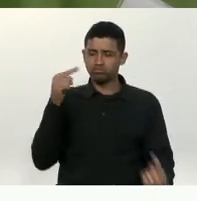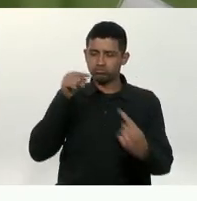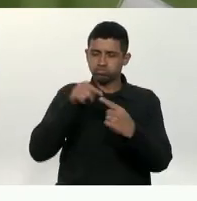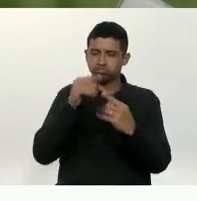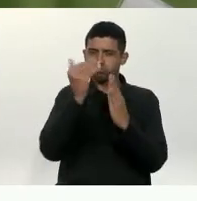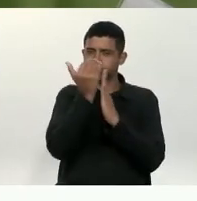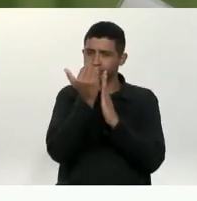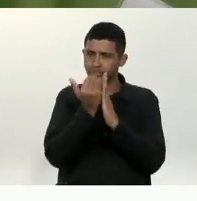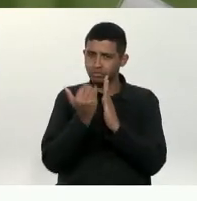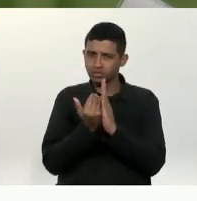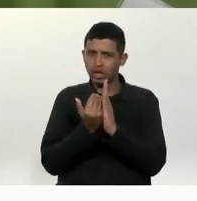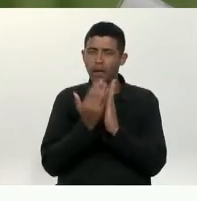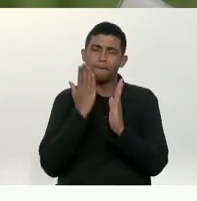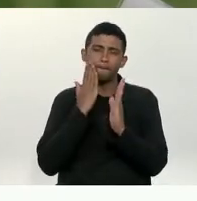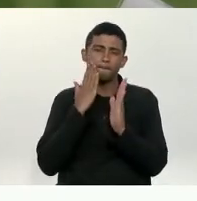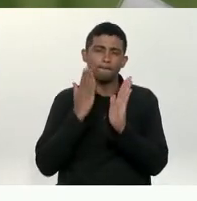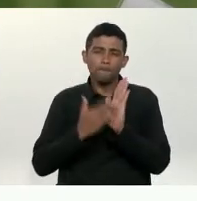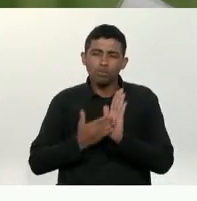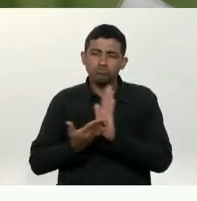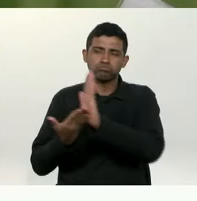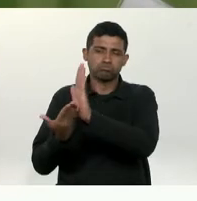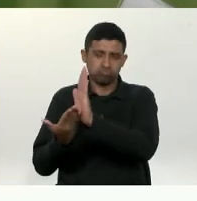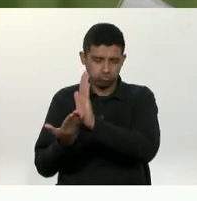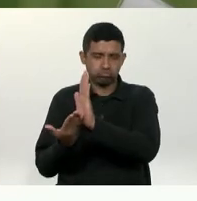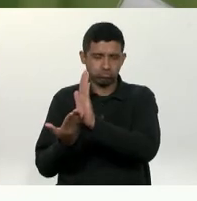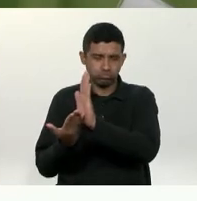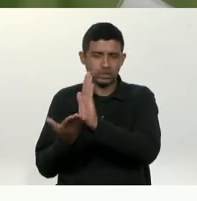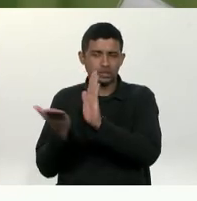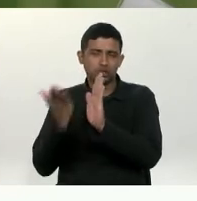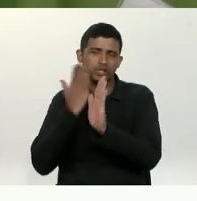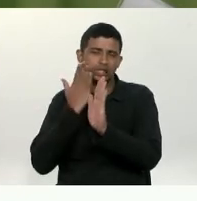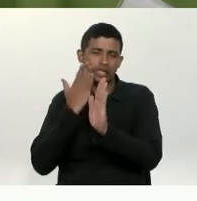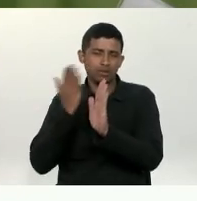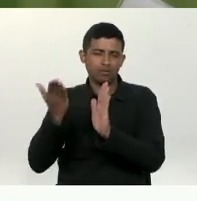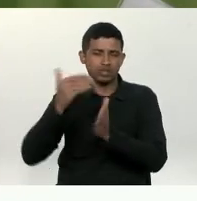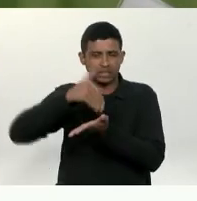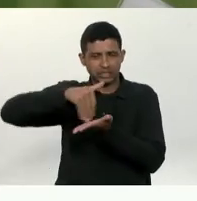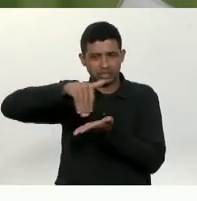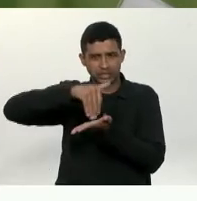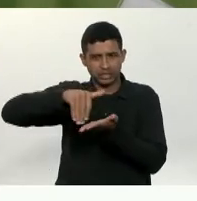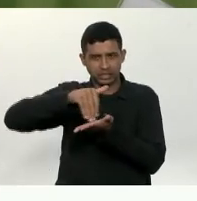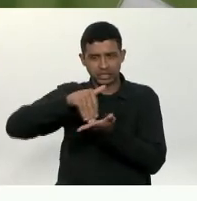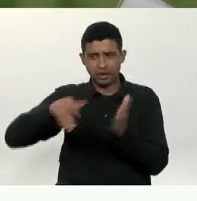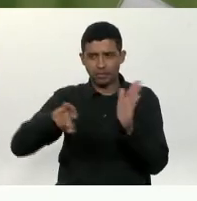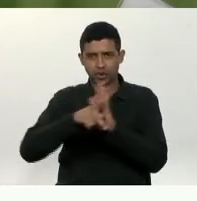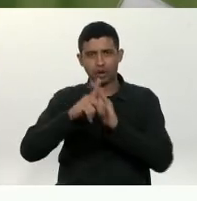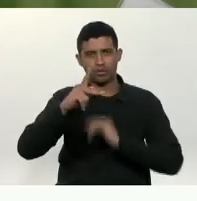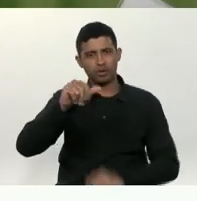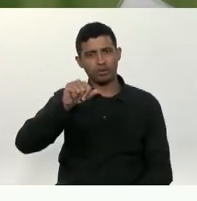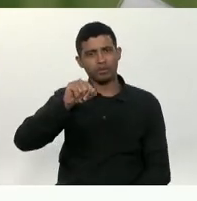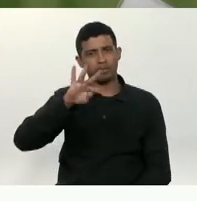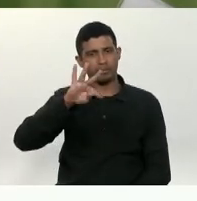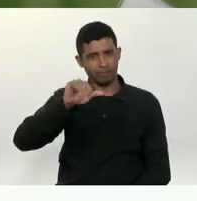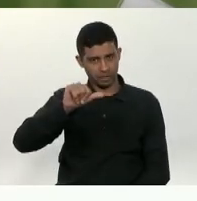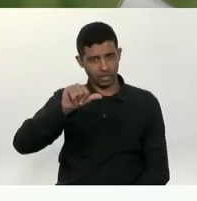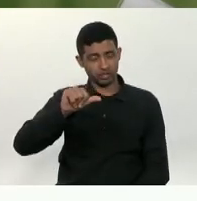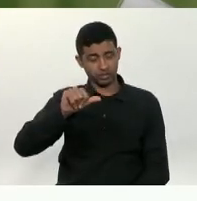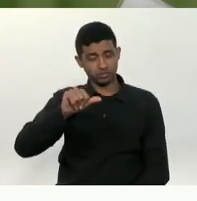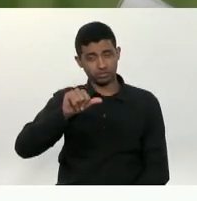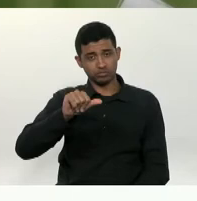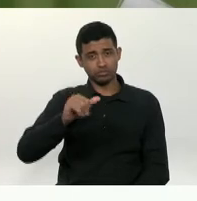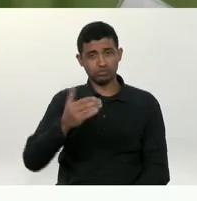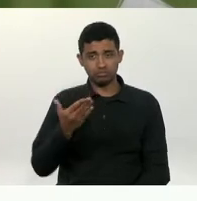levar para o senhor materialidade, para que Vossa Excelência, como secretário da pasta, não é, proceda